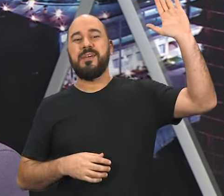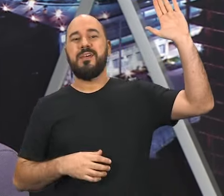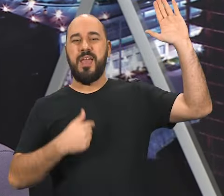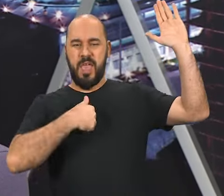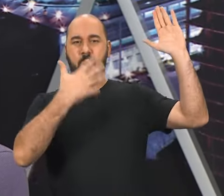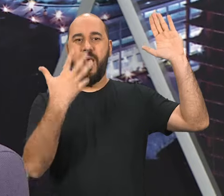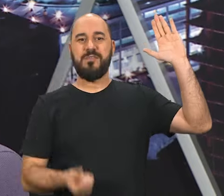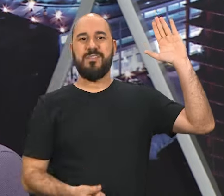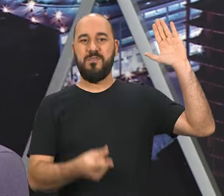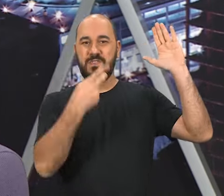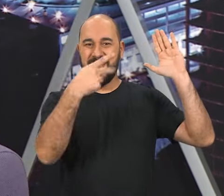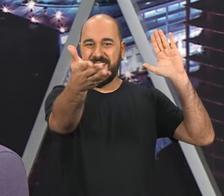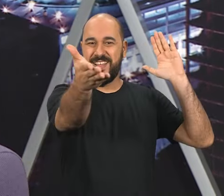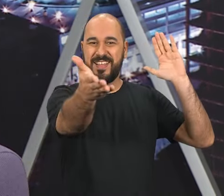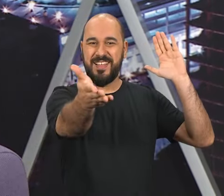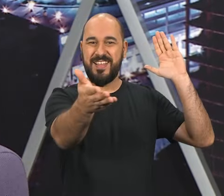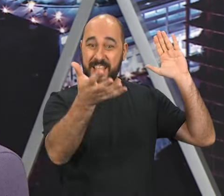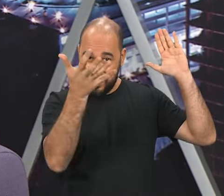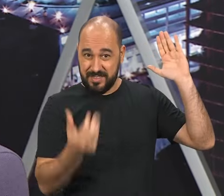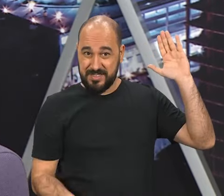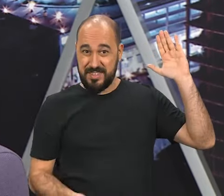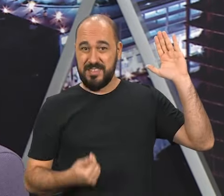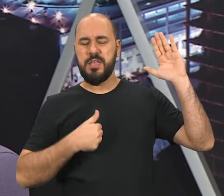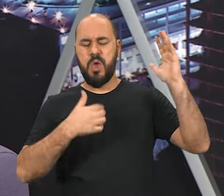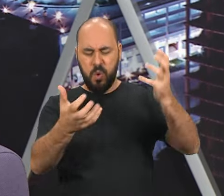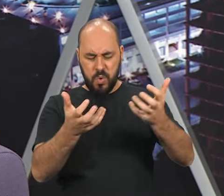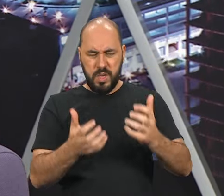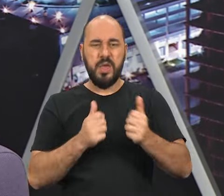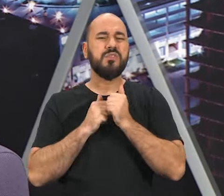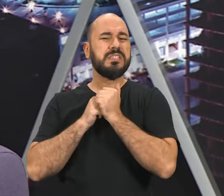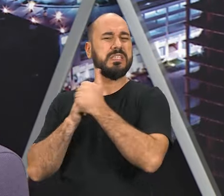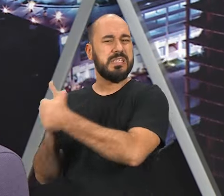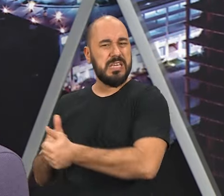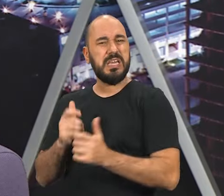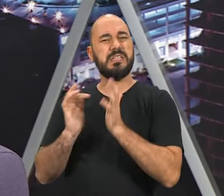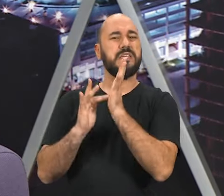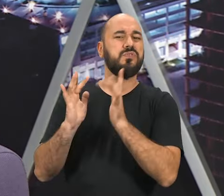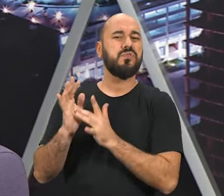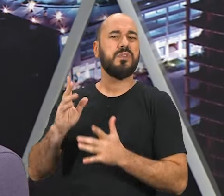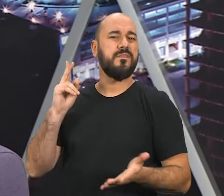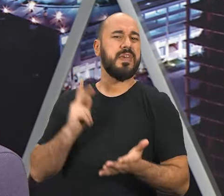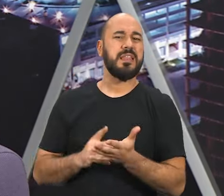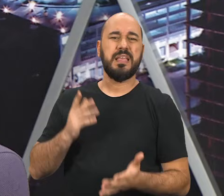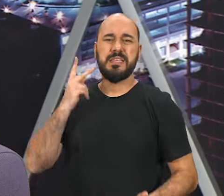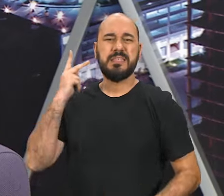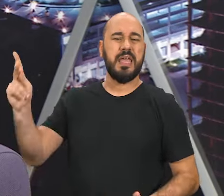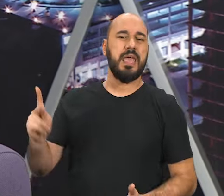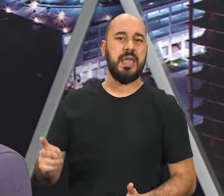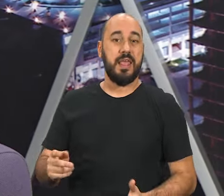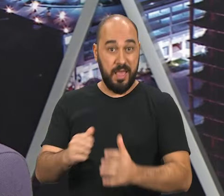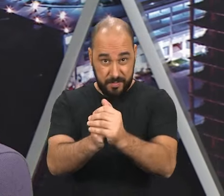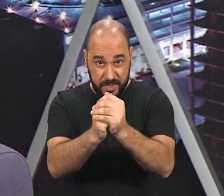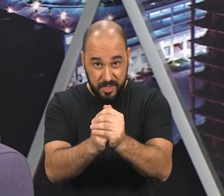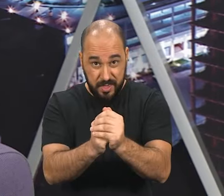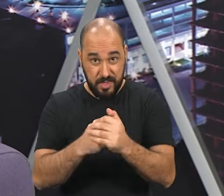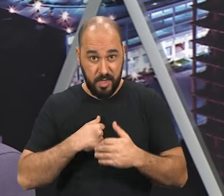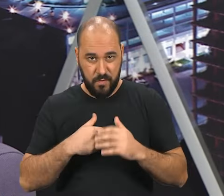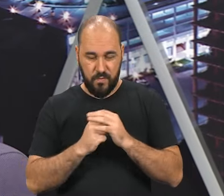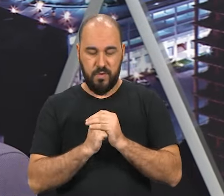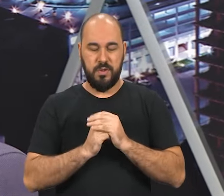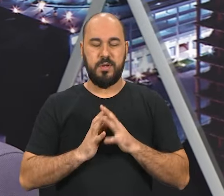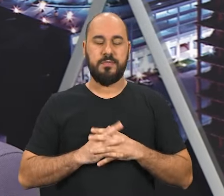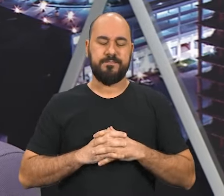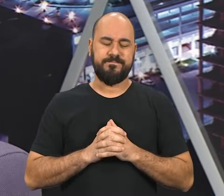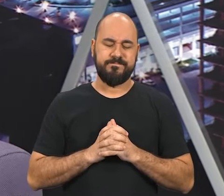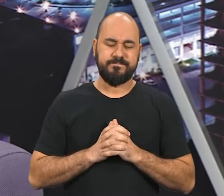mão e diga, pastor, eu aceito, eu quero seguir a Jesus, a verdade dele. Amém? Eu vou orar por